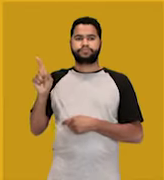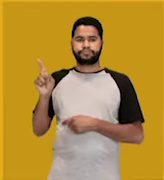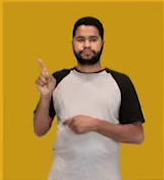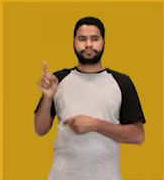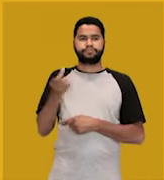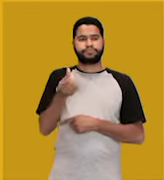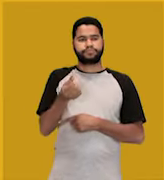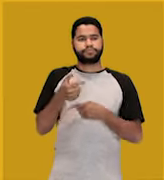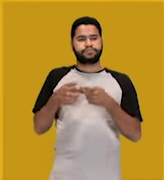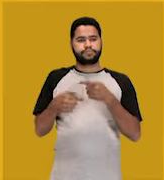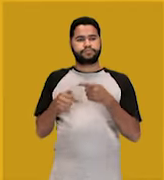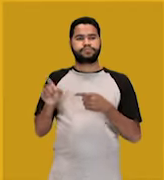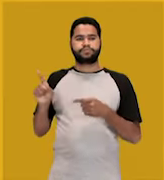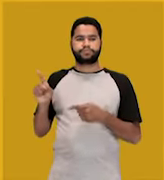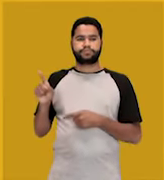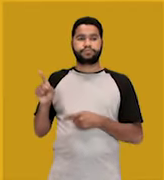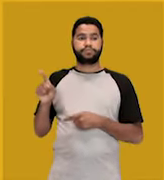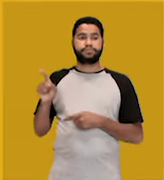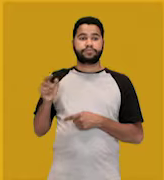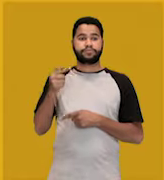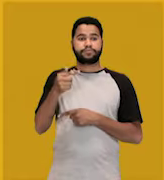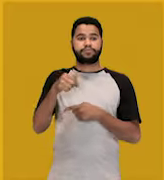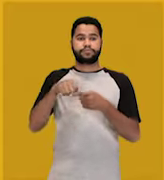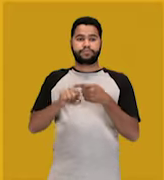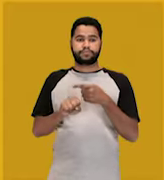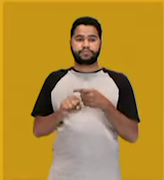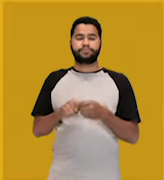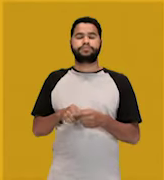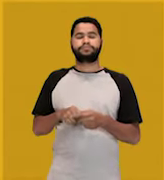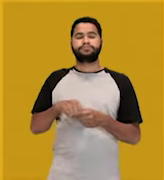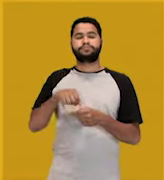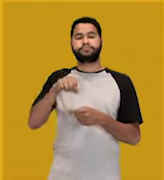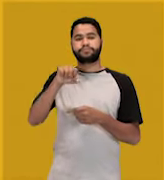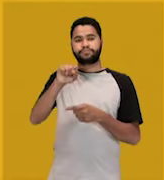5/6, 6/7,